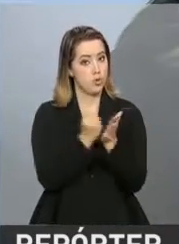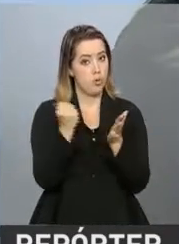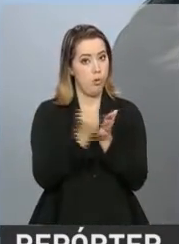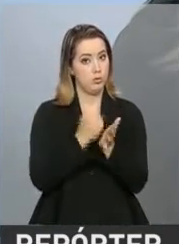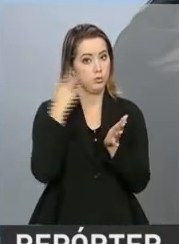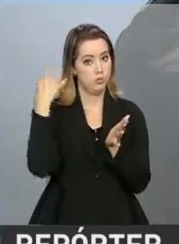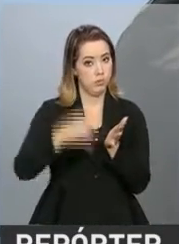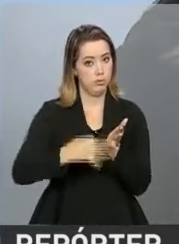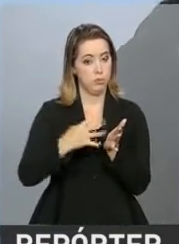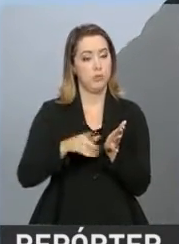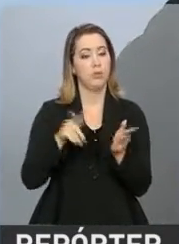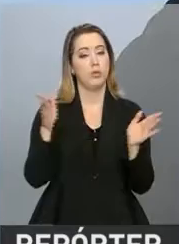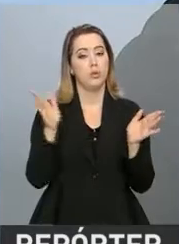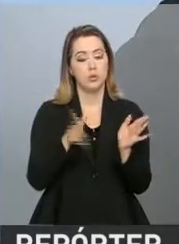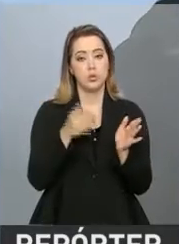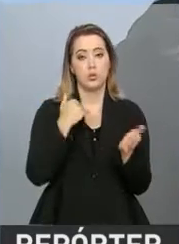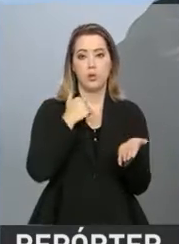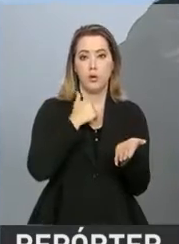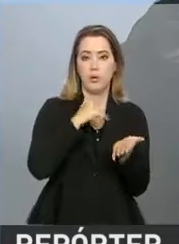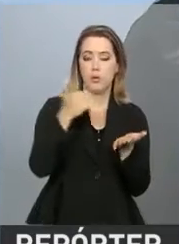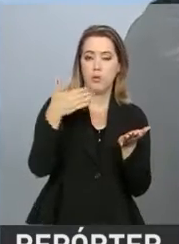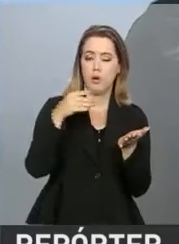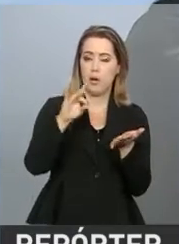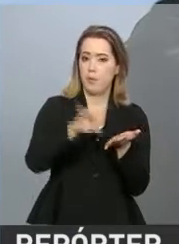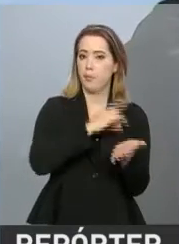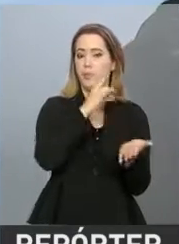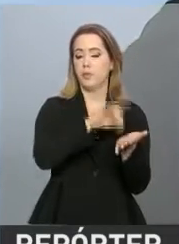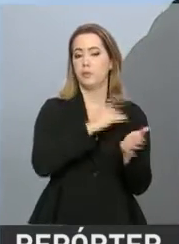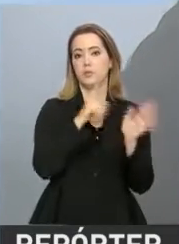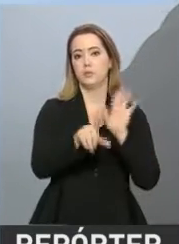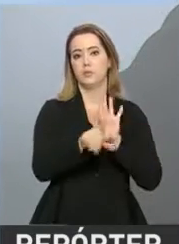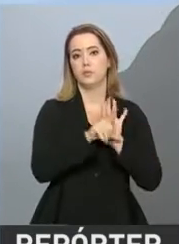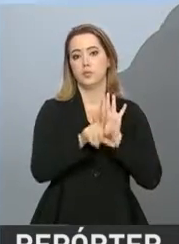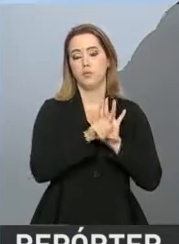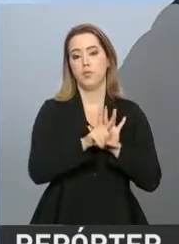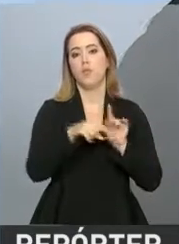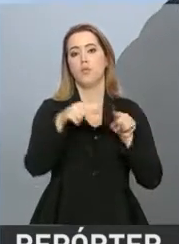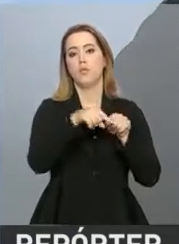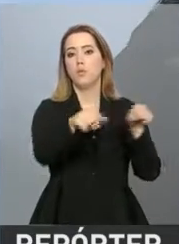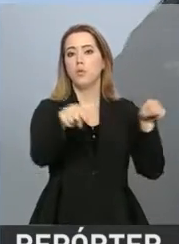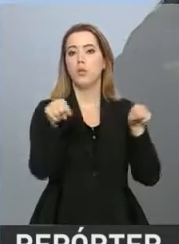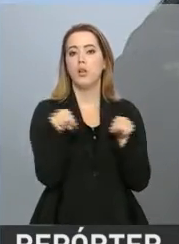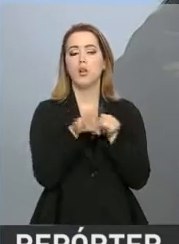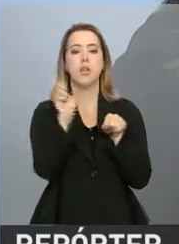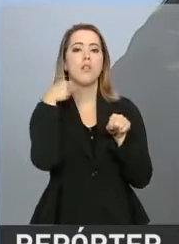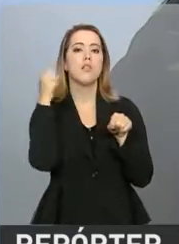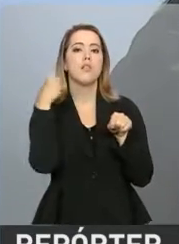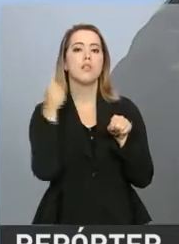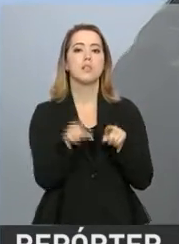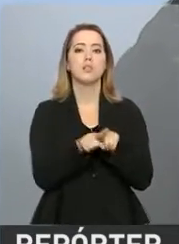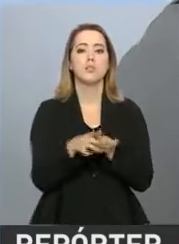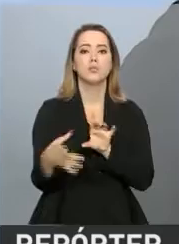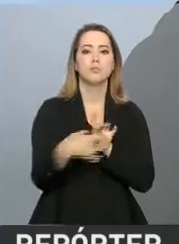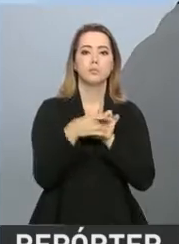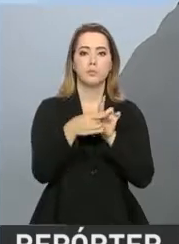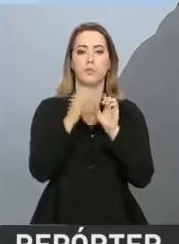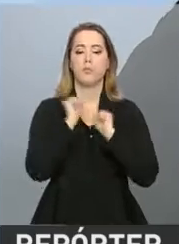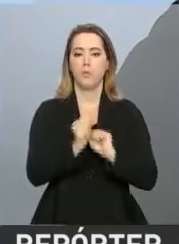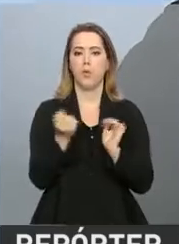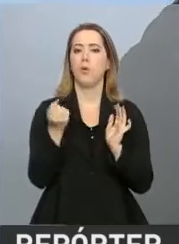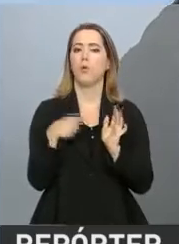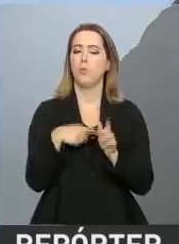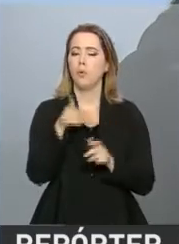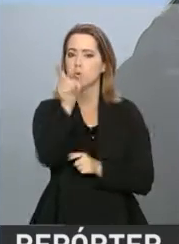presidente Michel Temer sancionou nesta quinta-feira a lei do Salão Parceiro, que permite aos profissionais prestarem